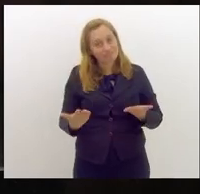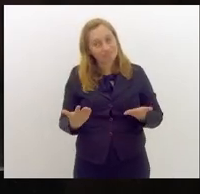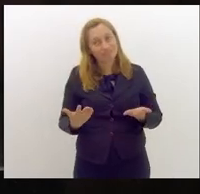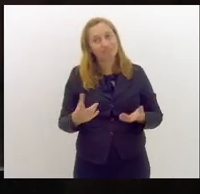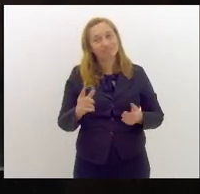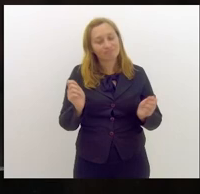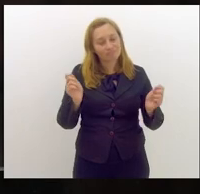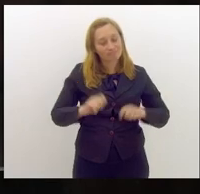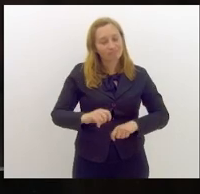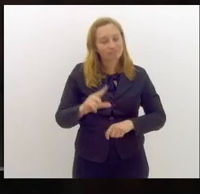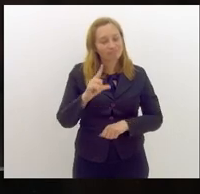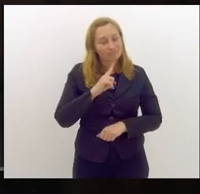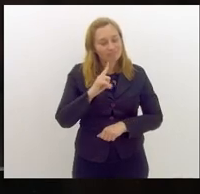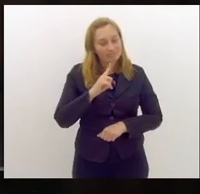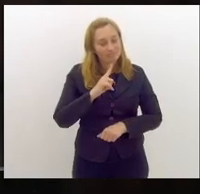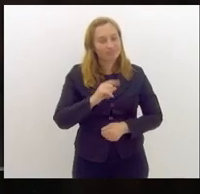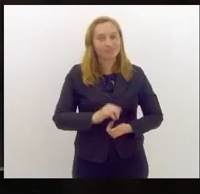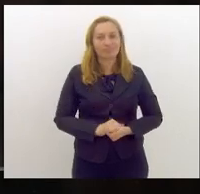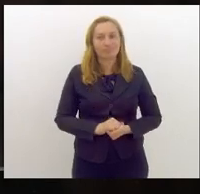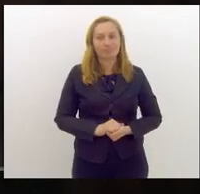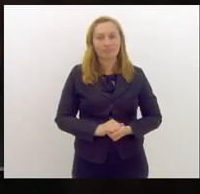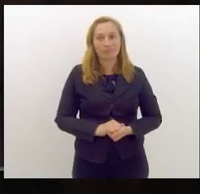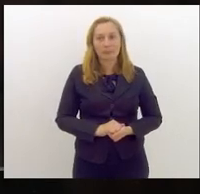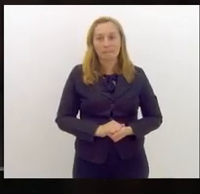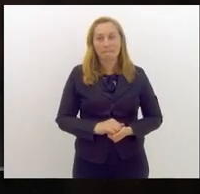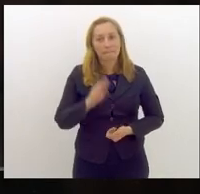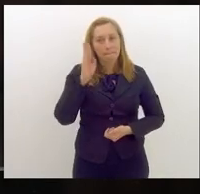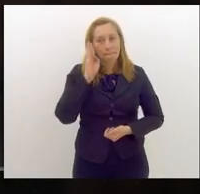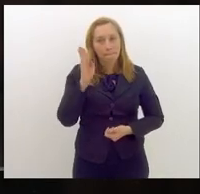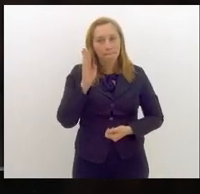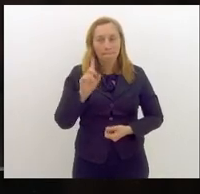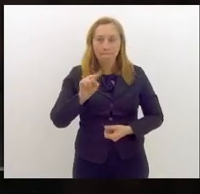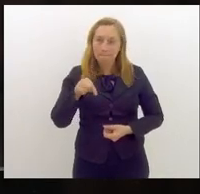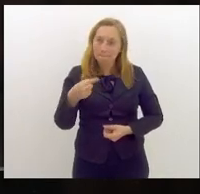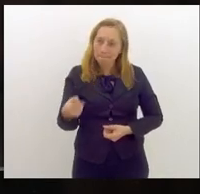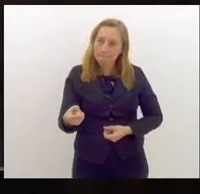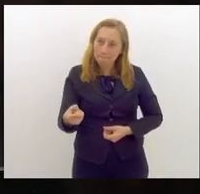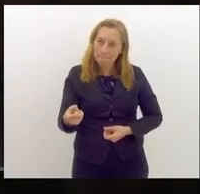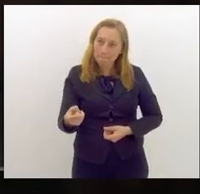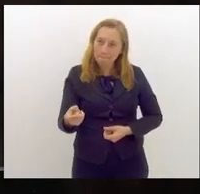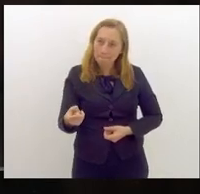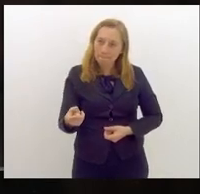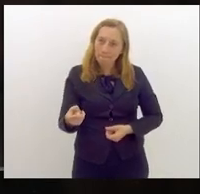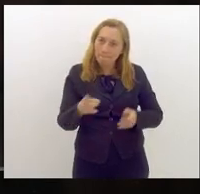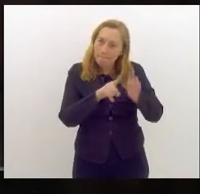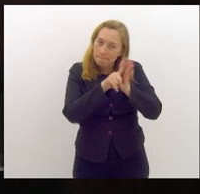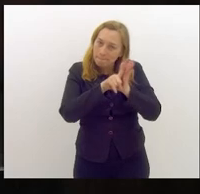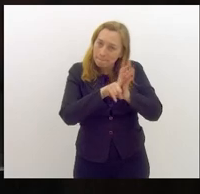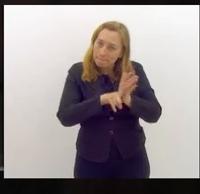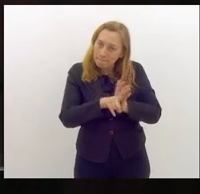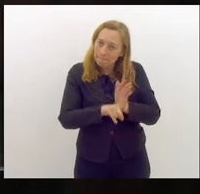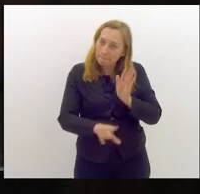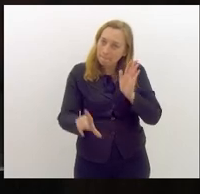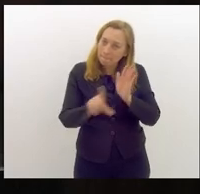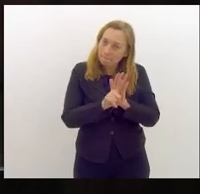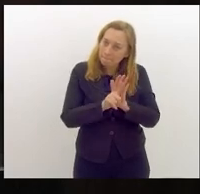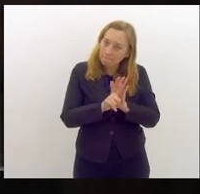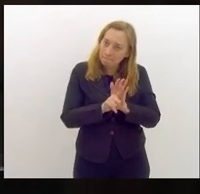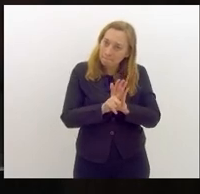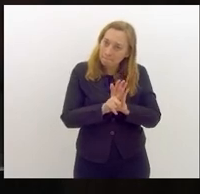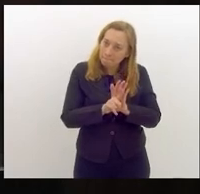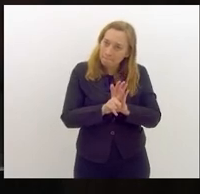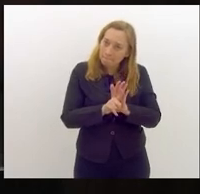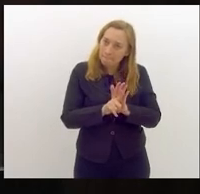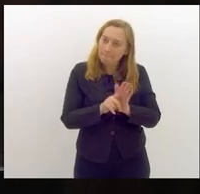ainda possibilidades abertas principalmente depois da revisão da Lei da improbidade